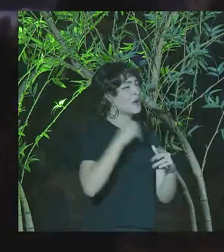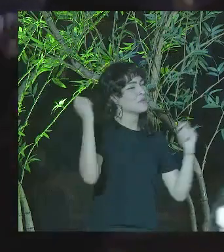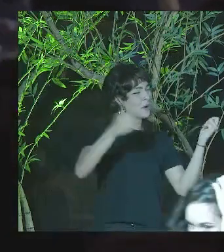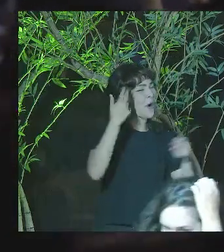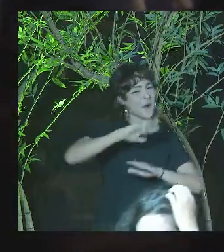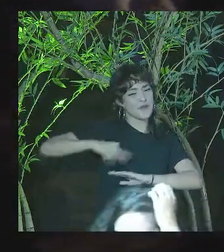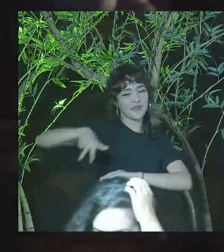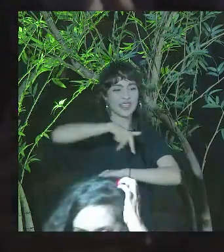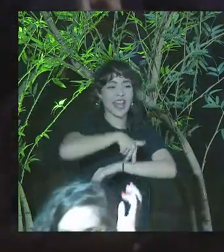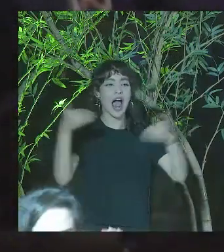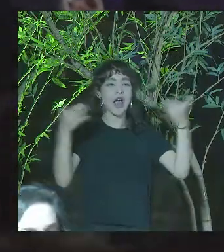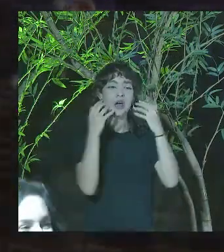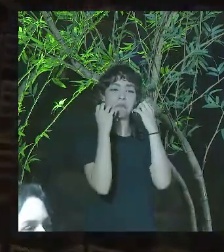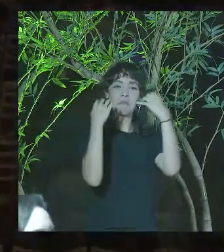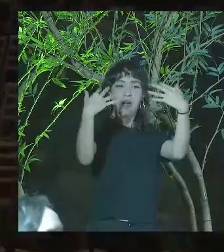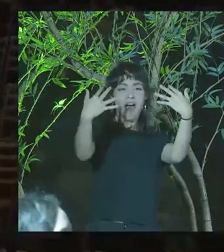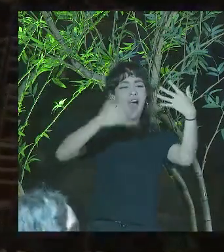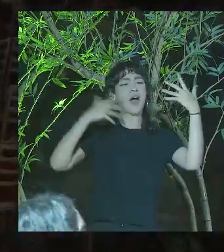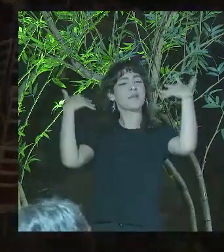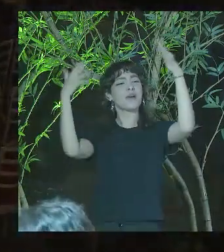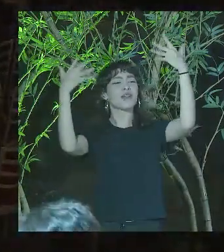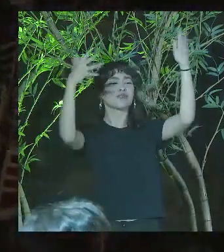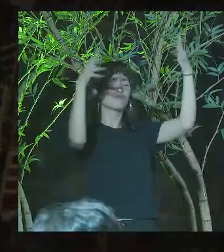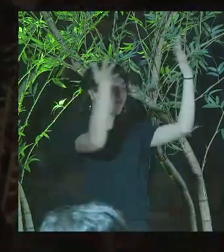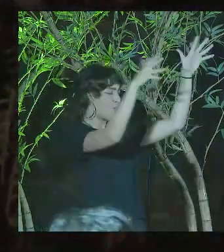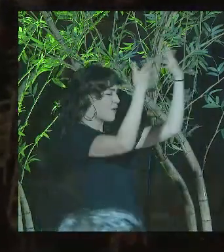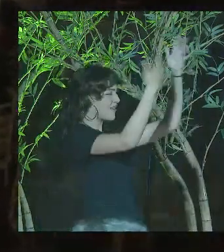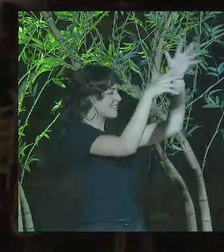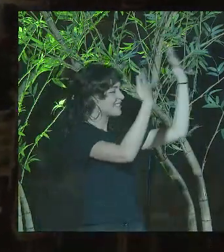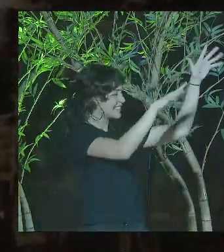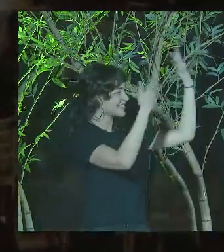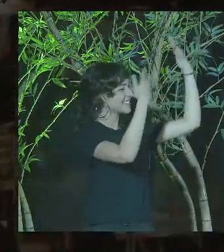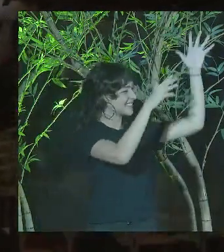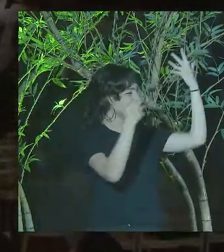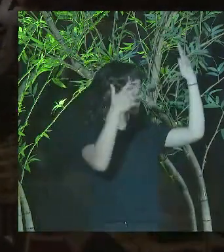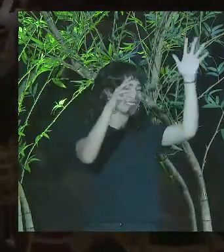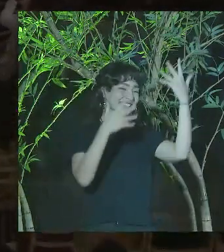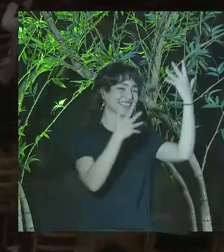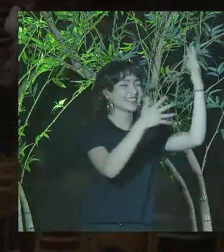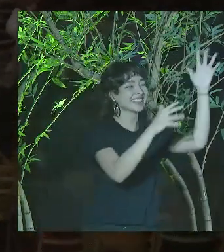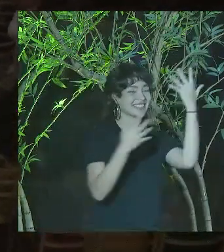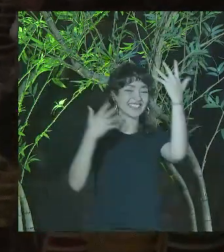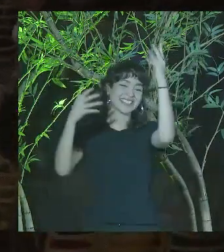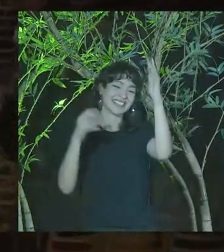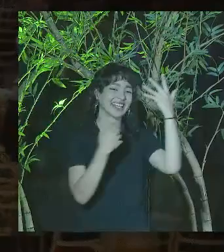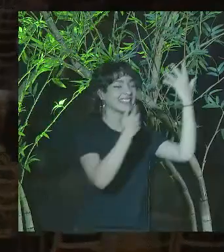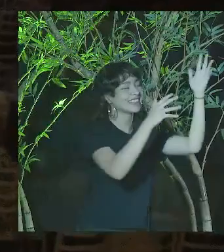Vira pro seu público. Barulho. Vai. Carol.